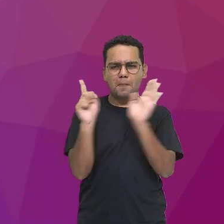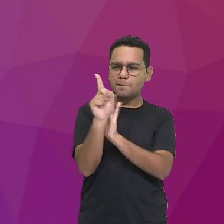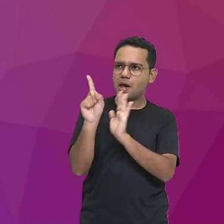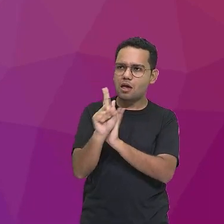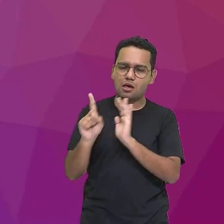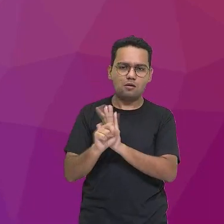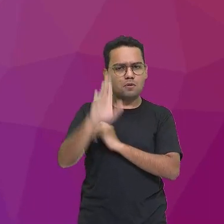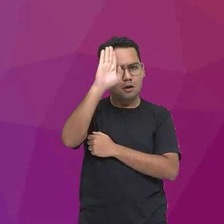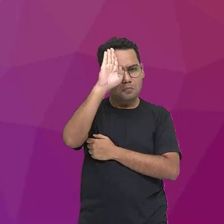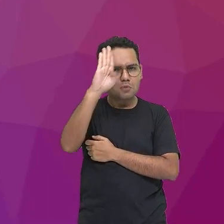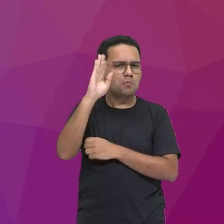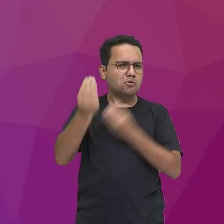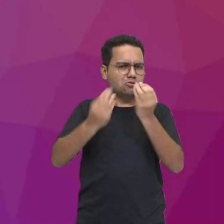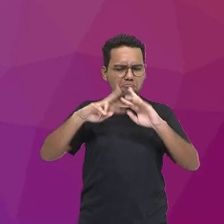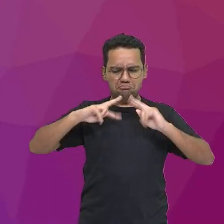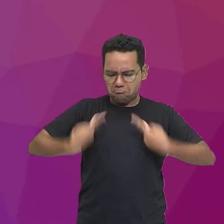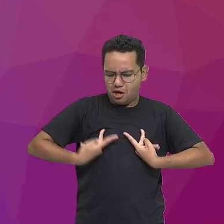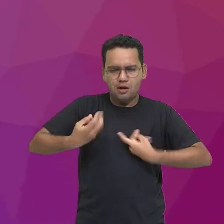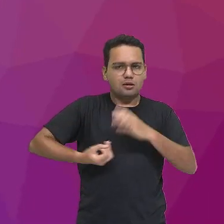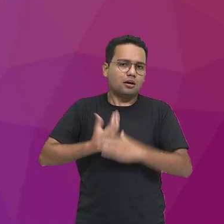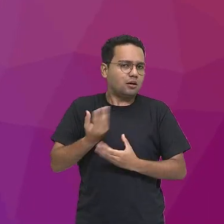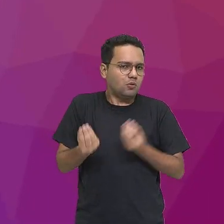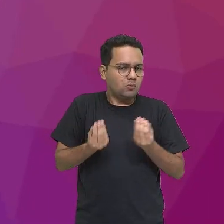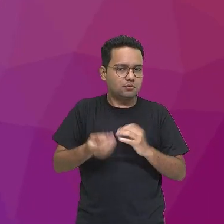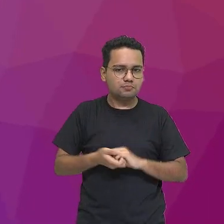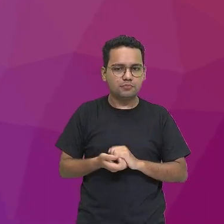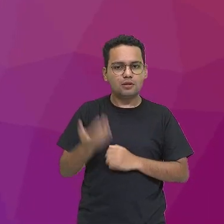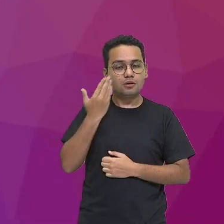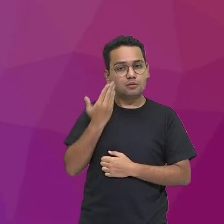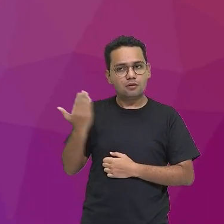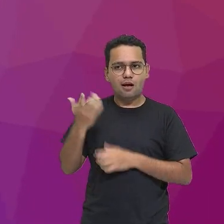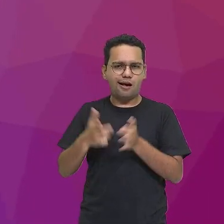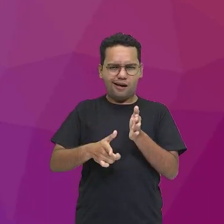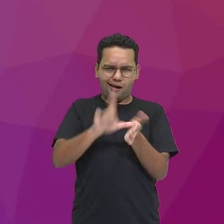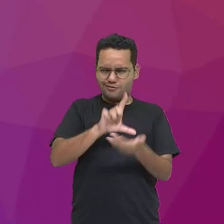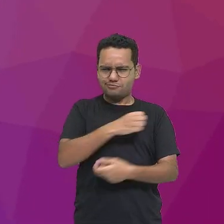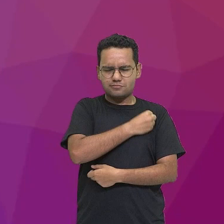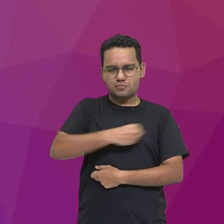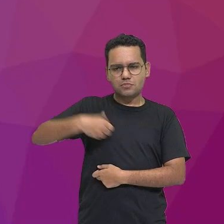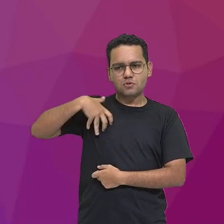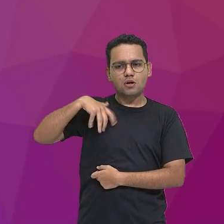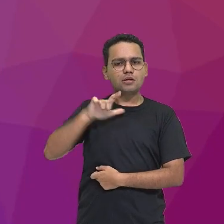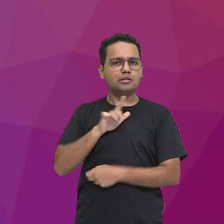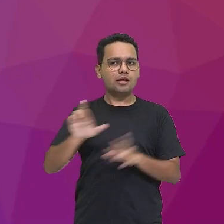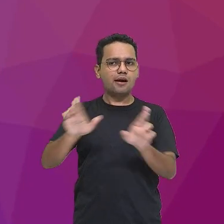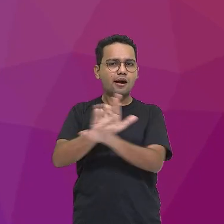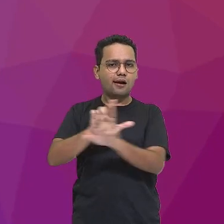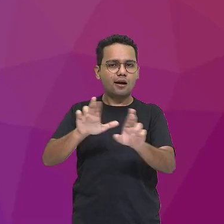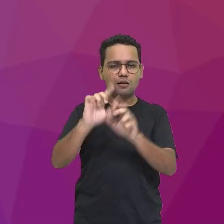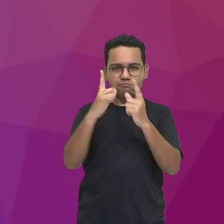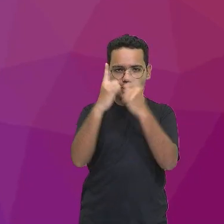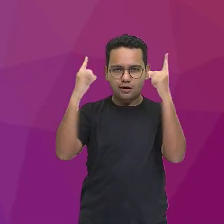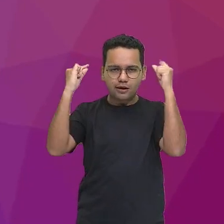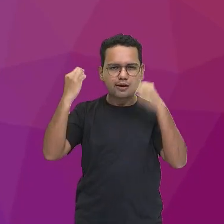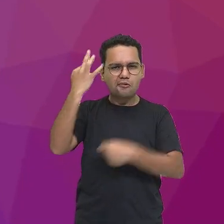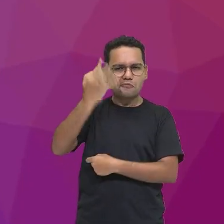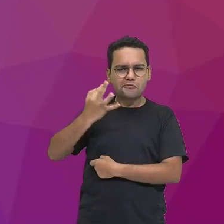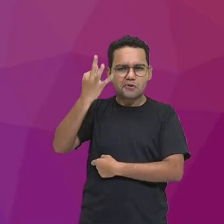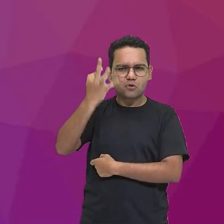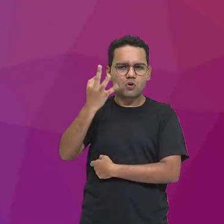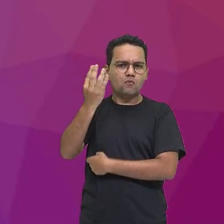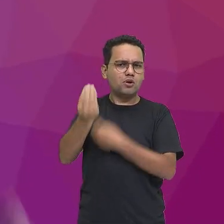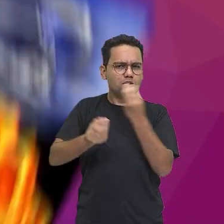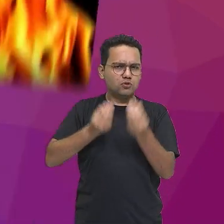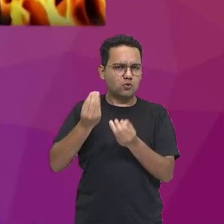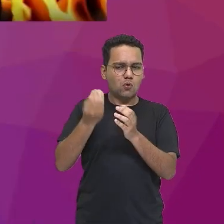fundamentais da existência. Desde os pré-socráticos, né, nós já relacionamos, né, a filosofia grega relaciona a origem da